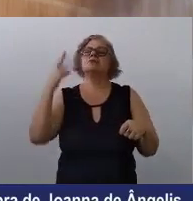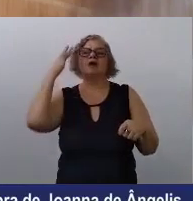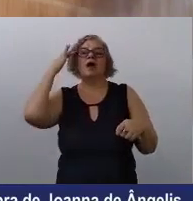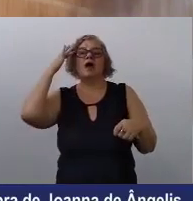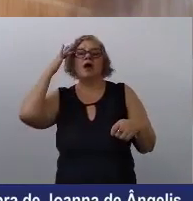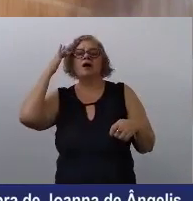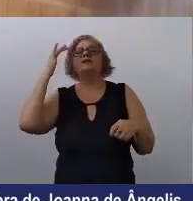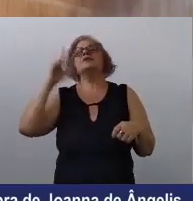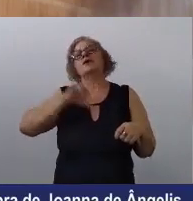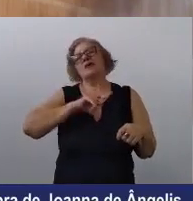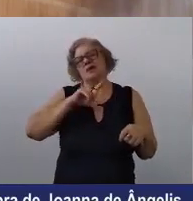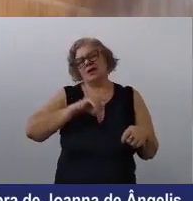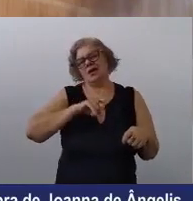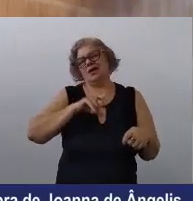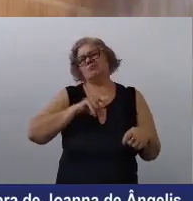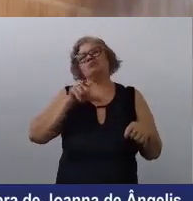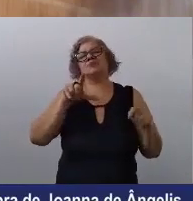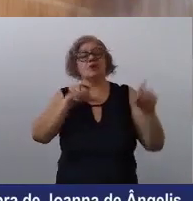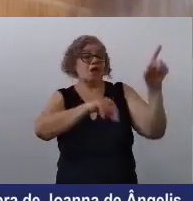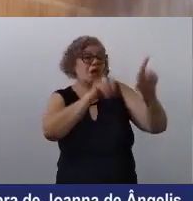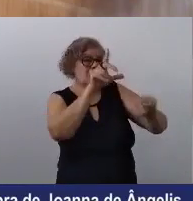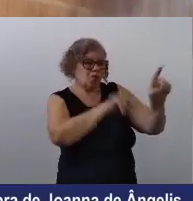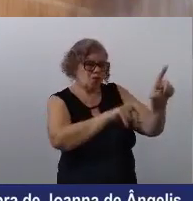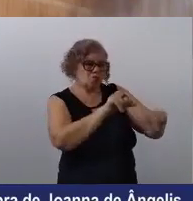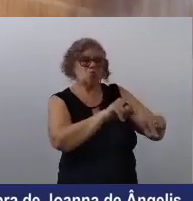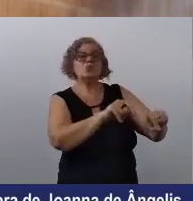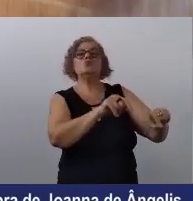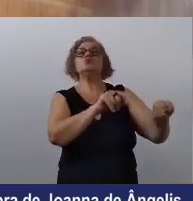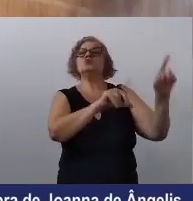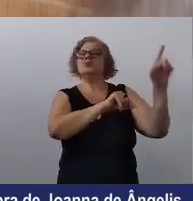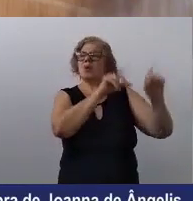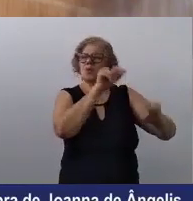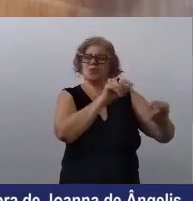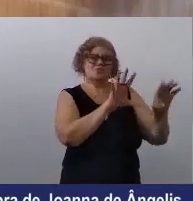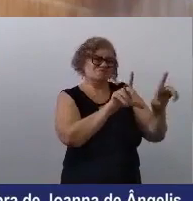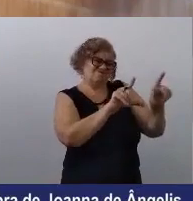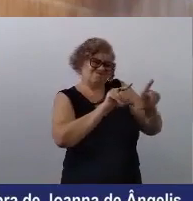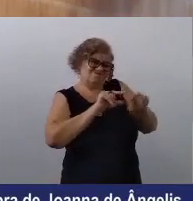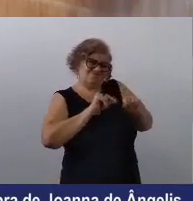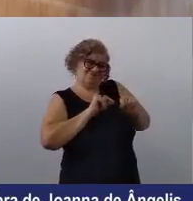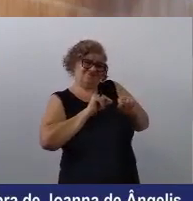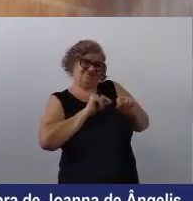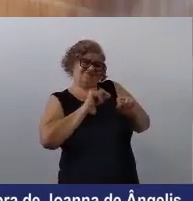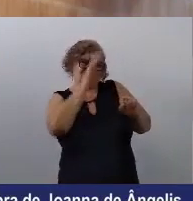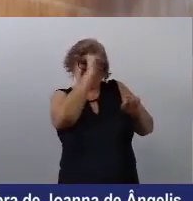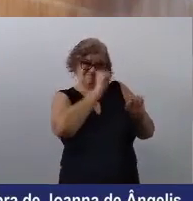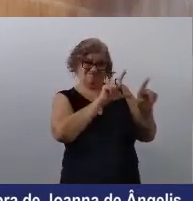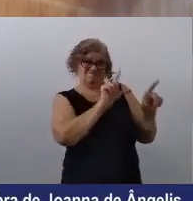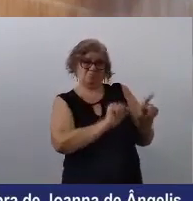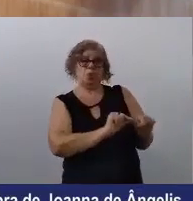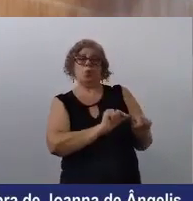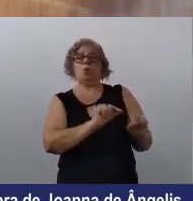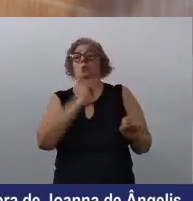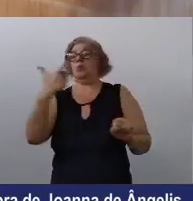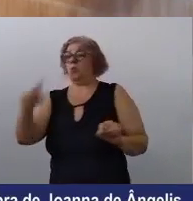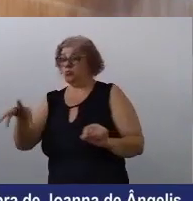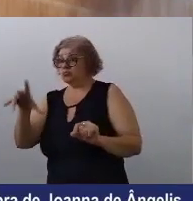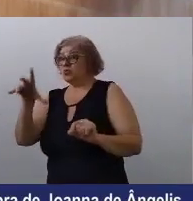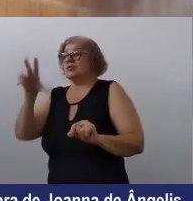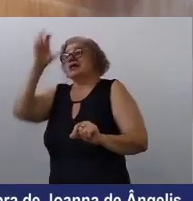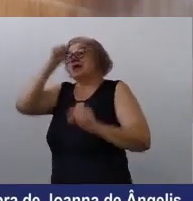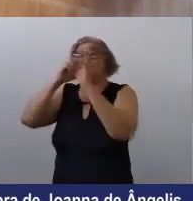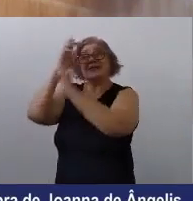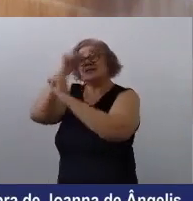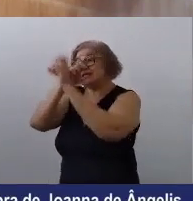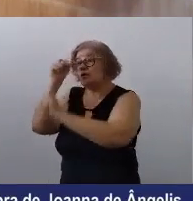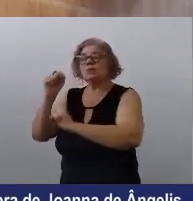naturalmente, alguns são mais refratários a ensinamentos, outros buscam com mais avidez. Alguns frequentam a escola